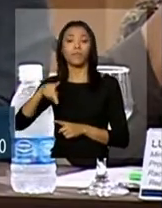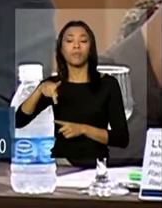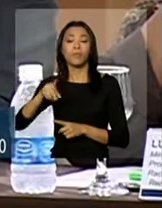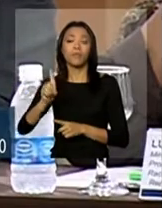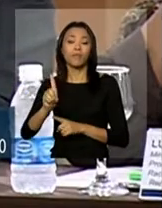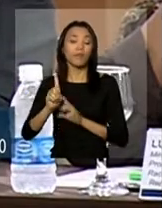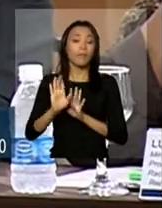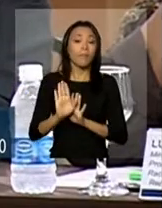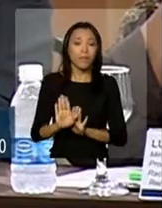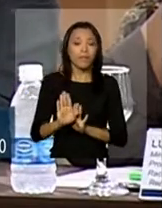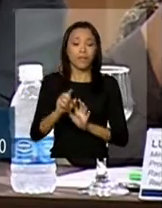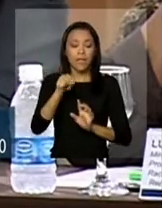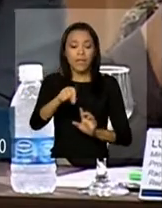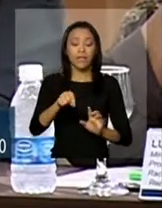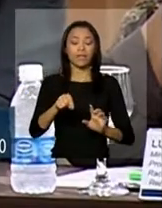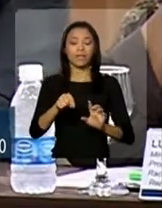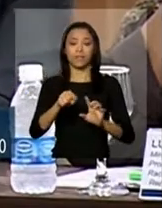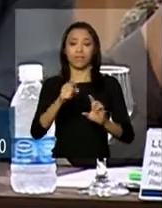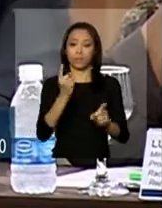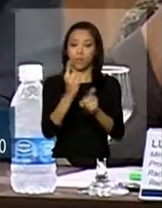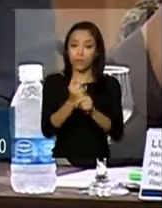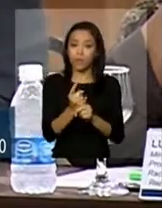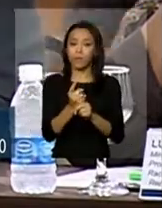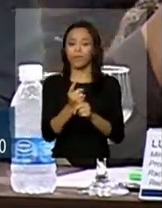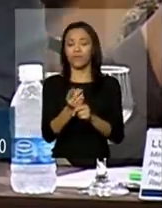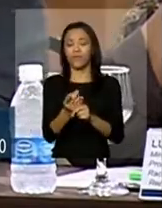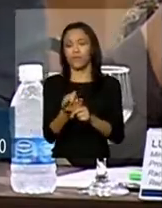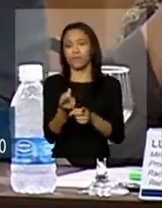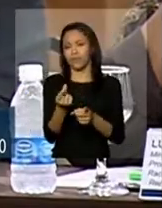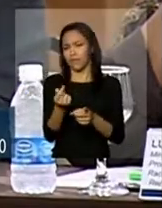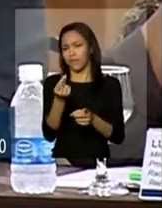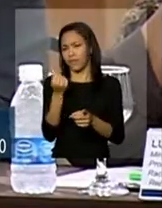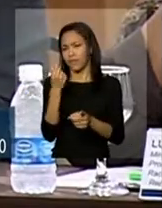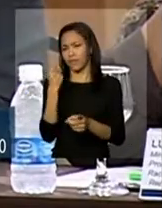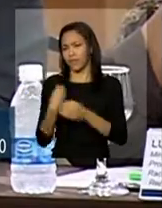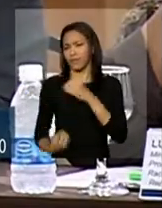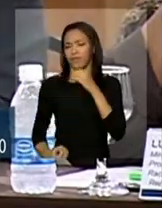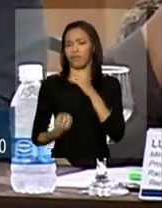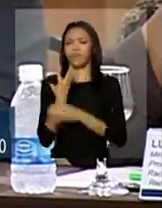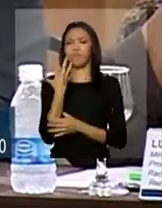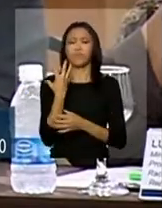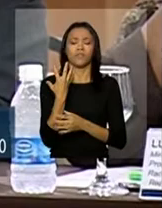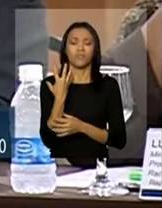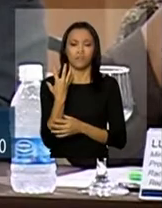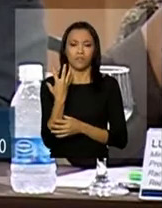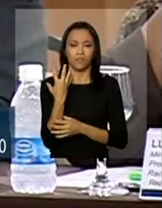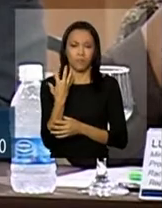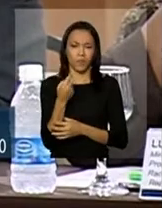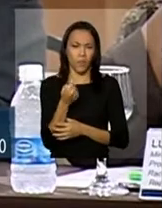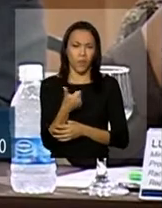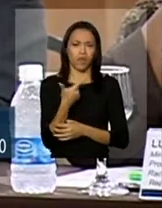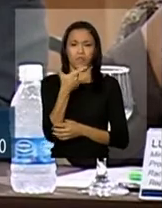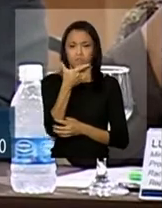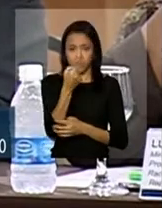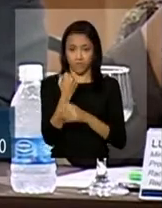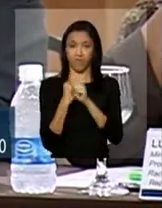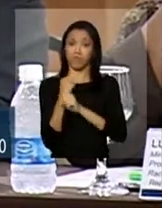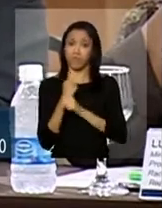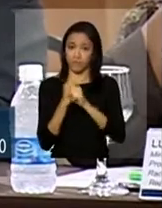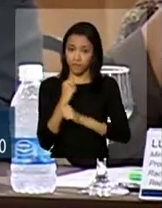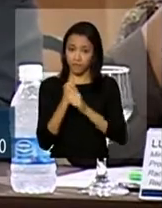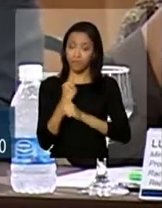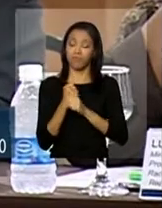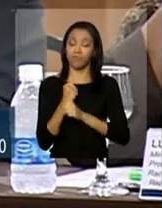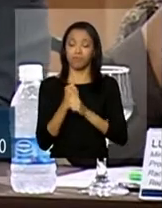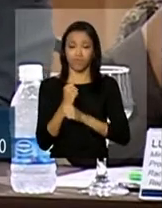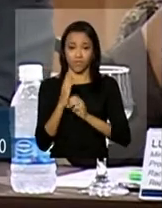foro que para nós, desde sua fundação lá, há quase 20 anos, com a doutora Elsa,